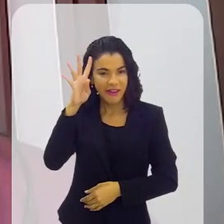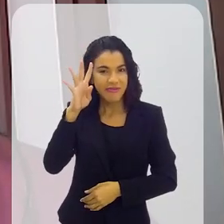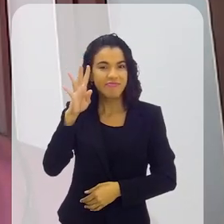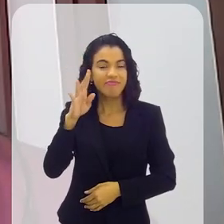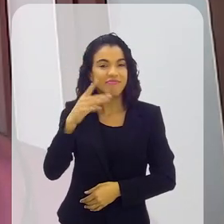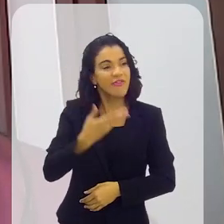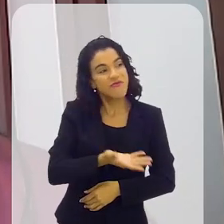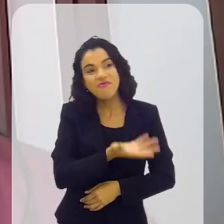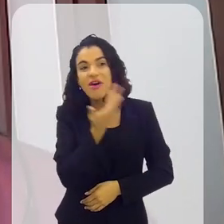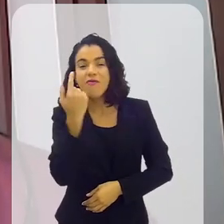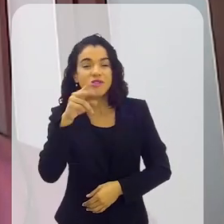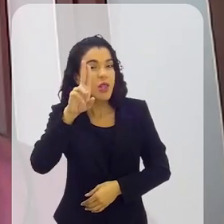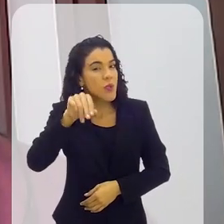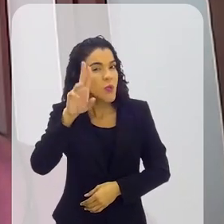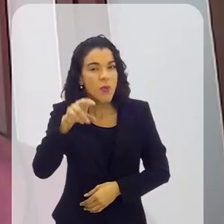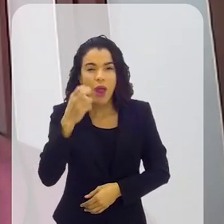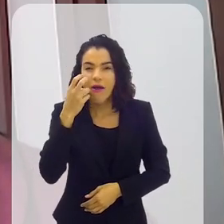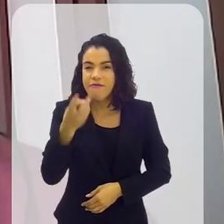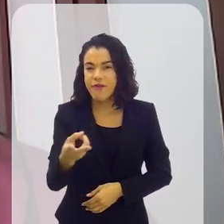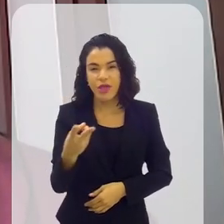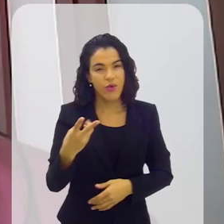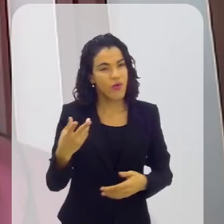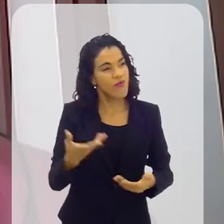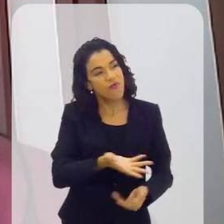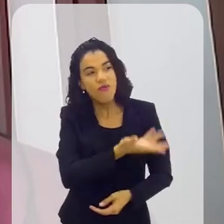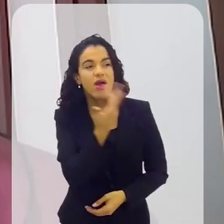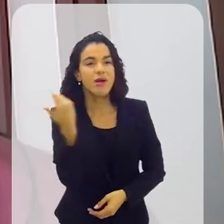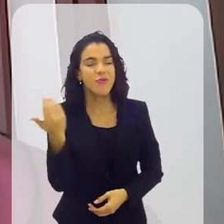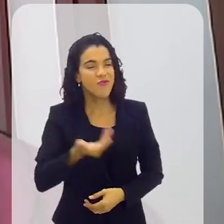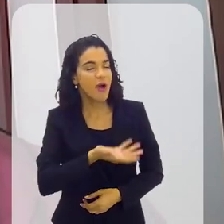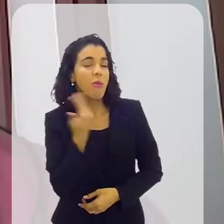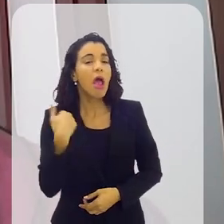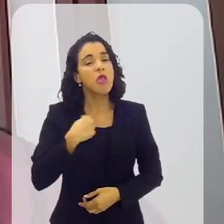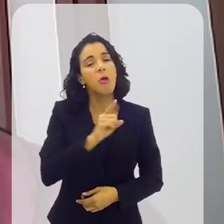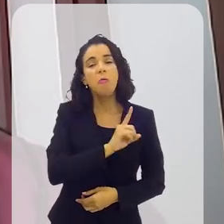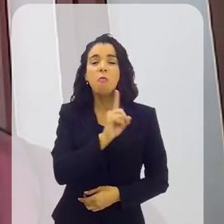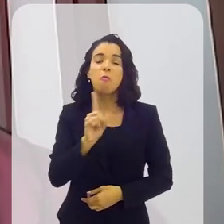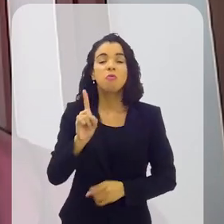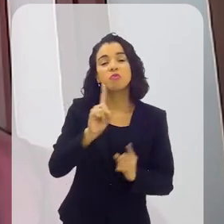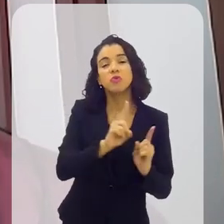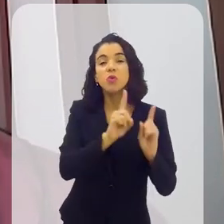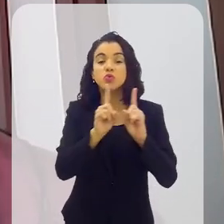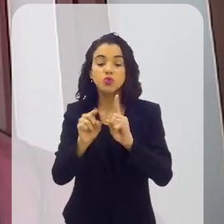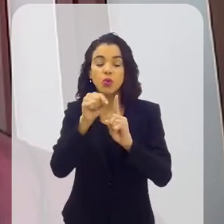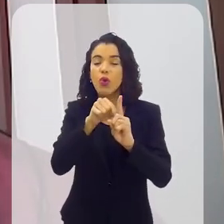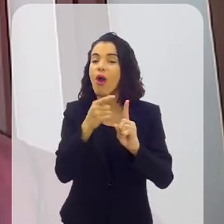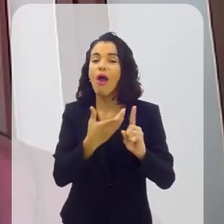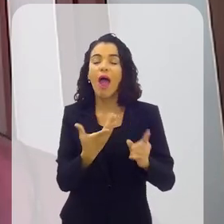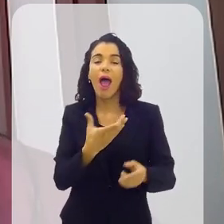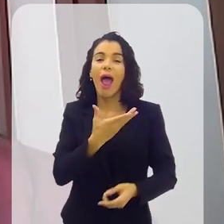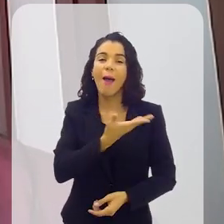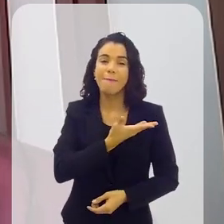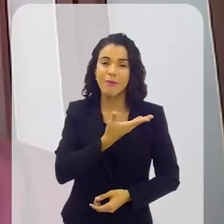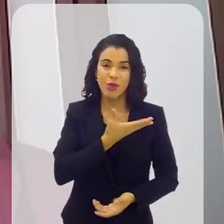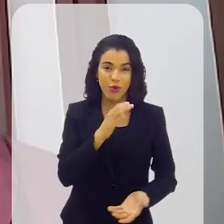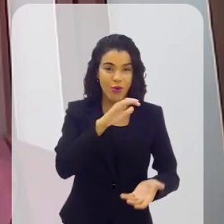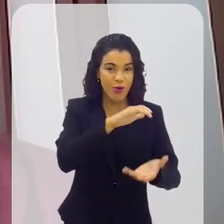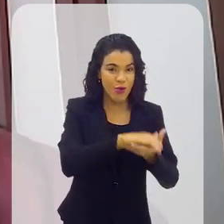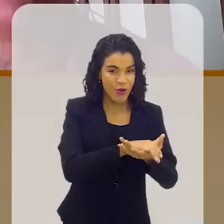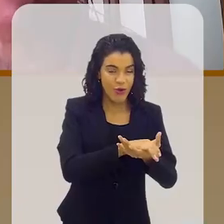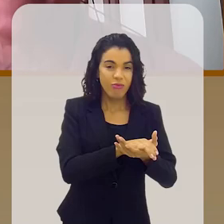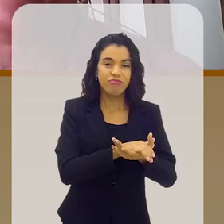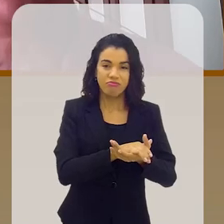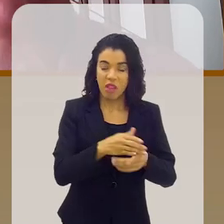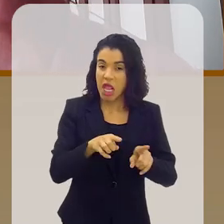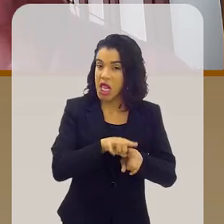que ir quarta-feira na quadra do Cacique, está acontecendo uma coisa lá que você nunca viu, você vai gostar muito e tal. Aí eu fui junto com um casal de amigos meus, o